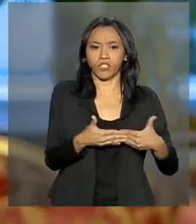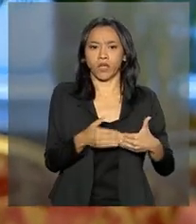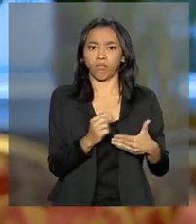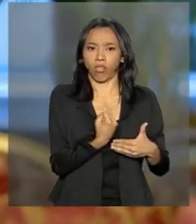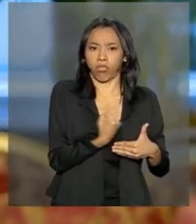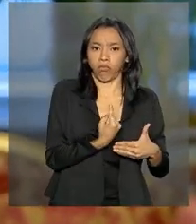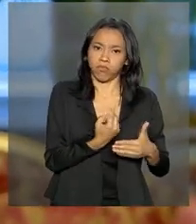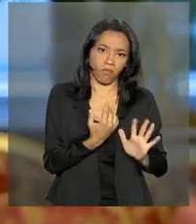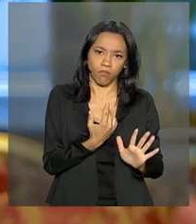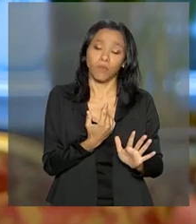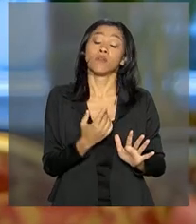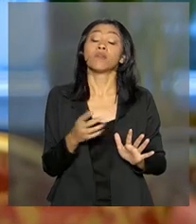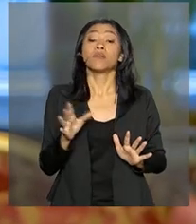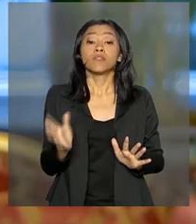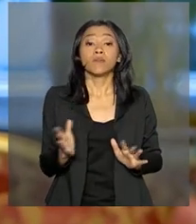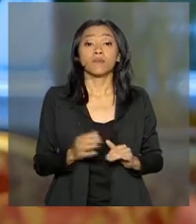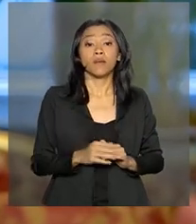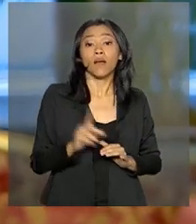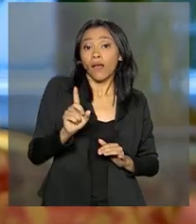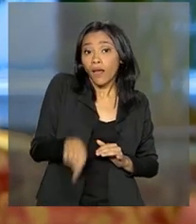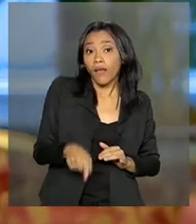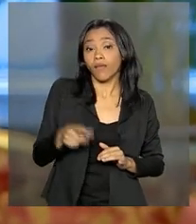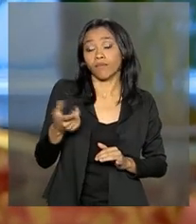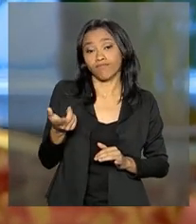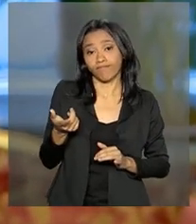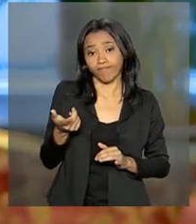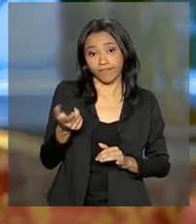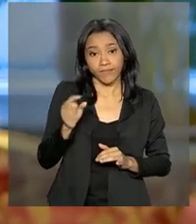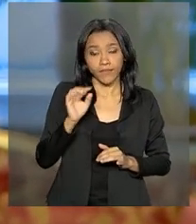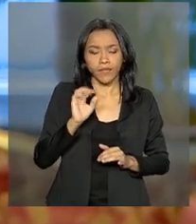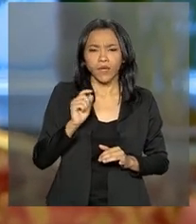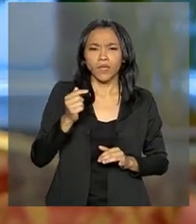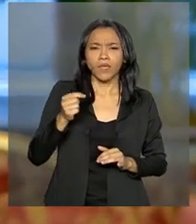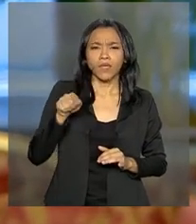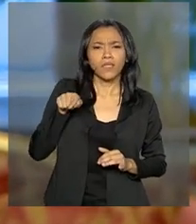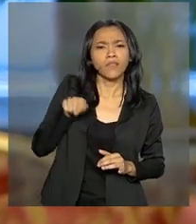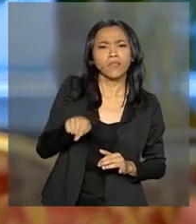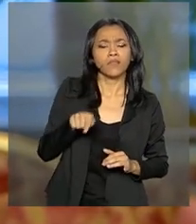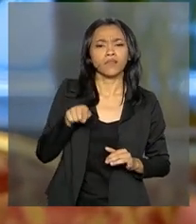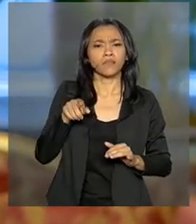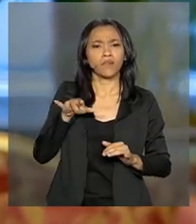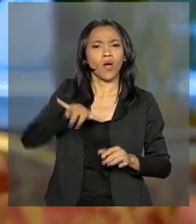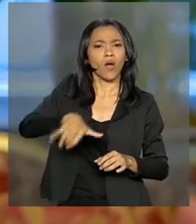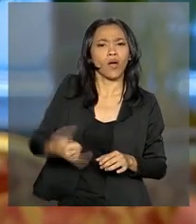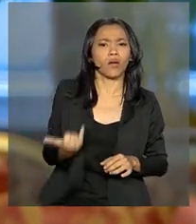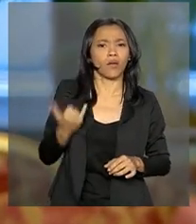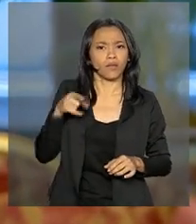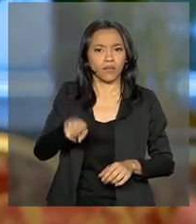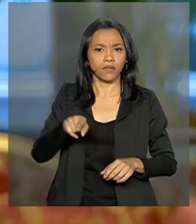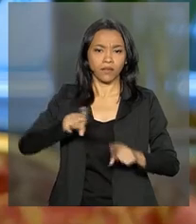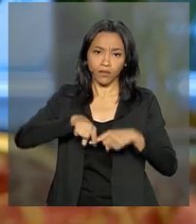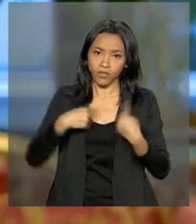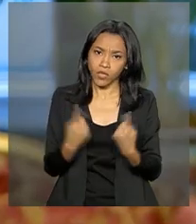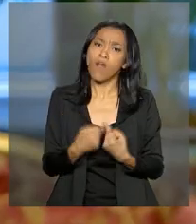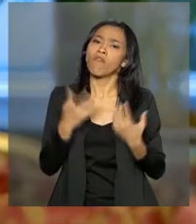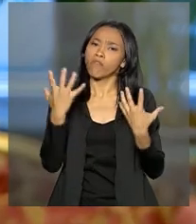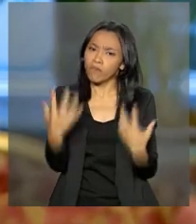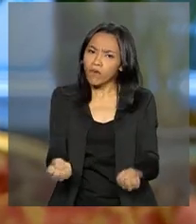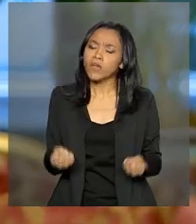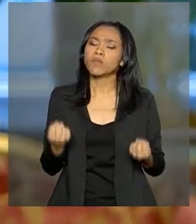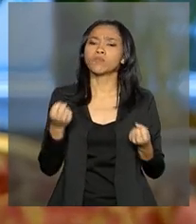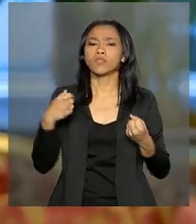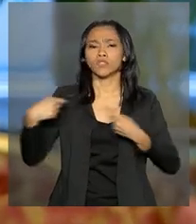tem exatamente essa teste né e honesta oportunidade e discutir se ão teses também